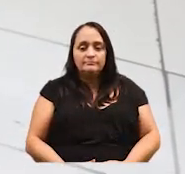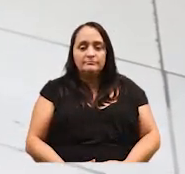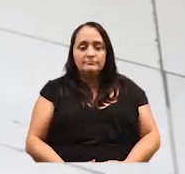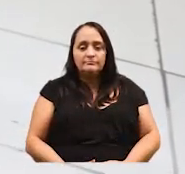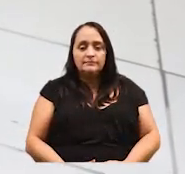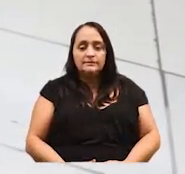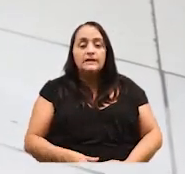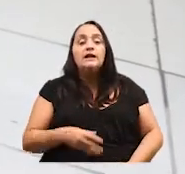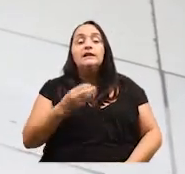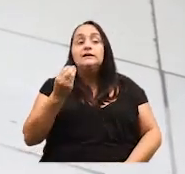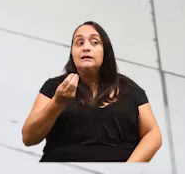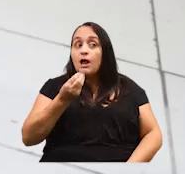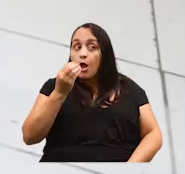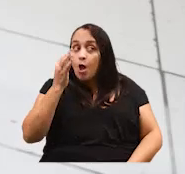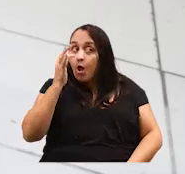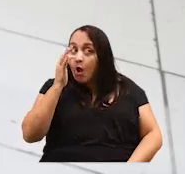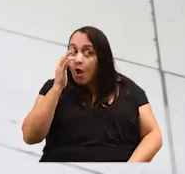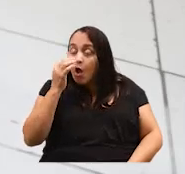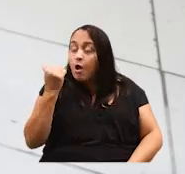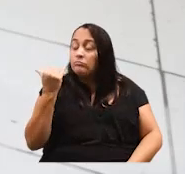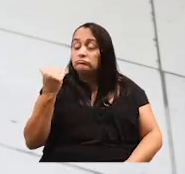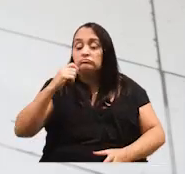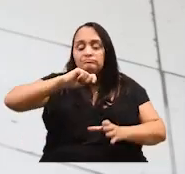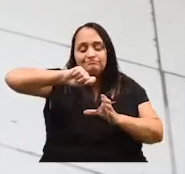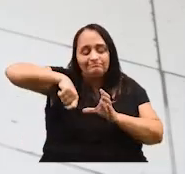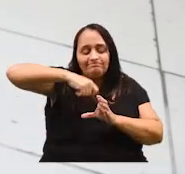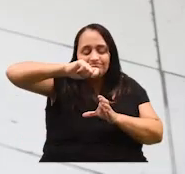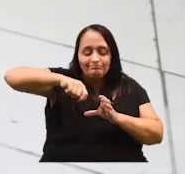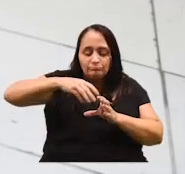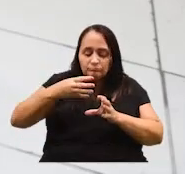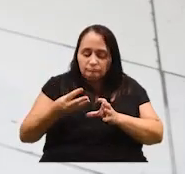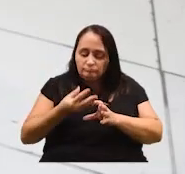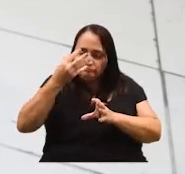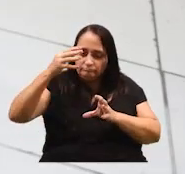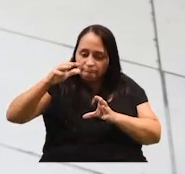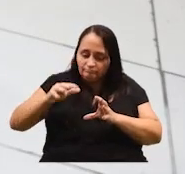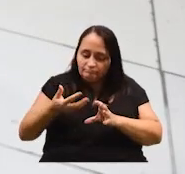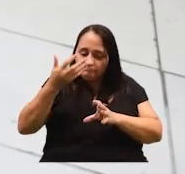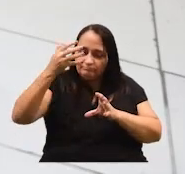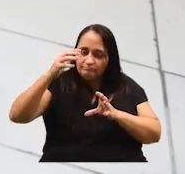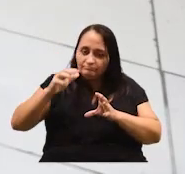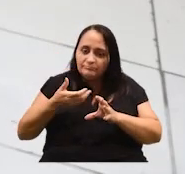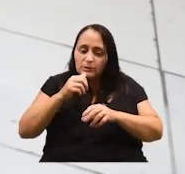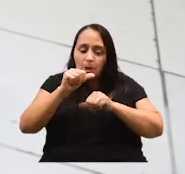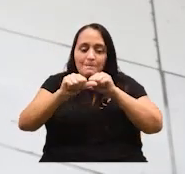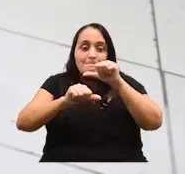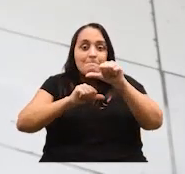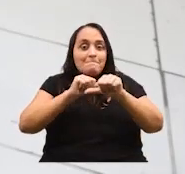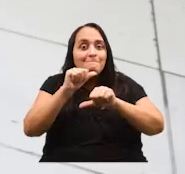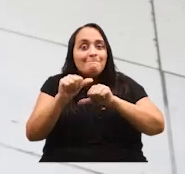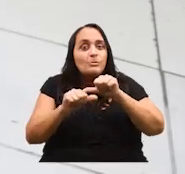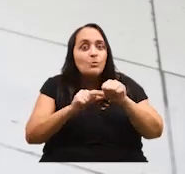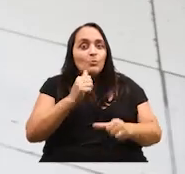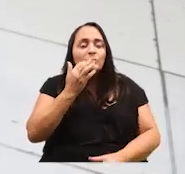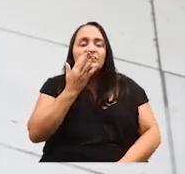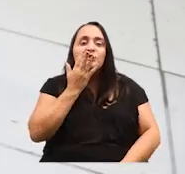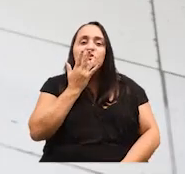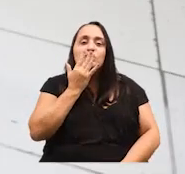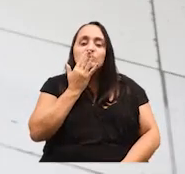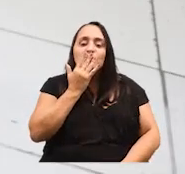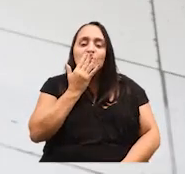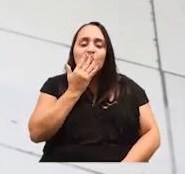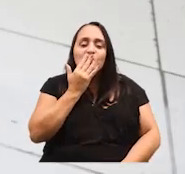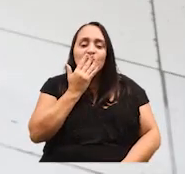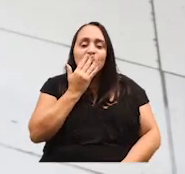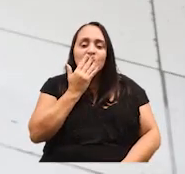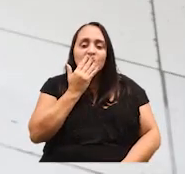Esse ponto aqui, que você sabe quando ela tá boa, justamente quando ela muda de cor. Entendeu? E